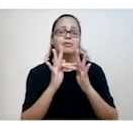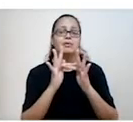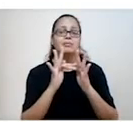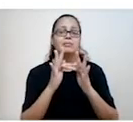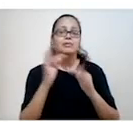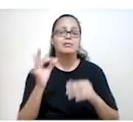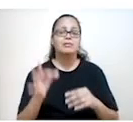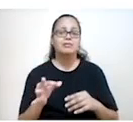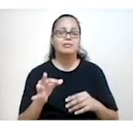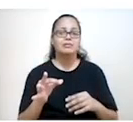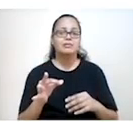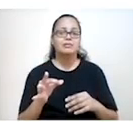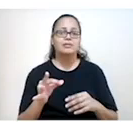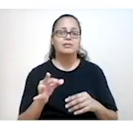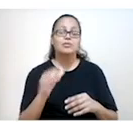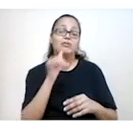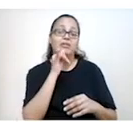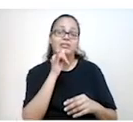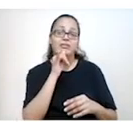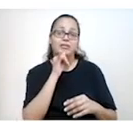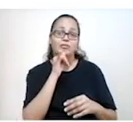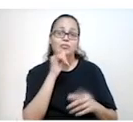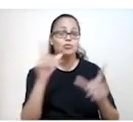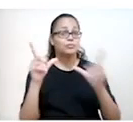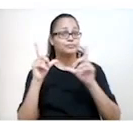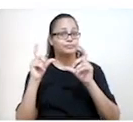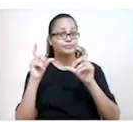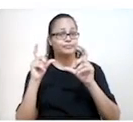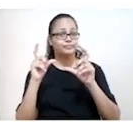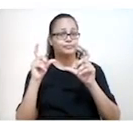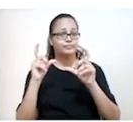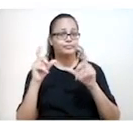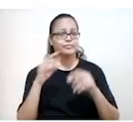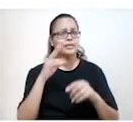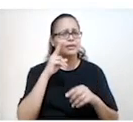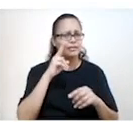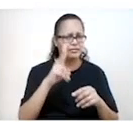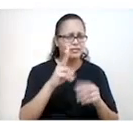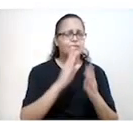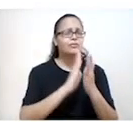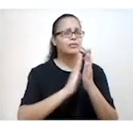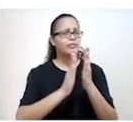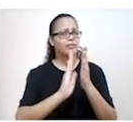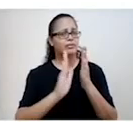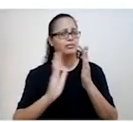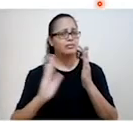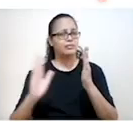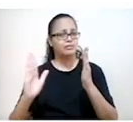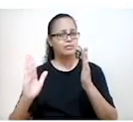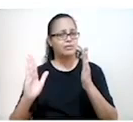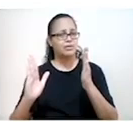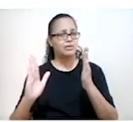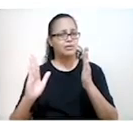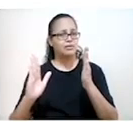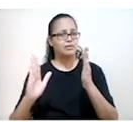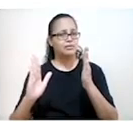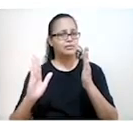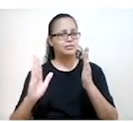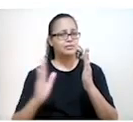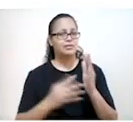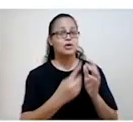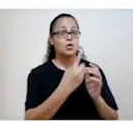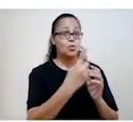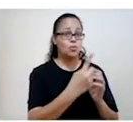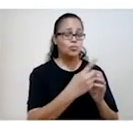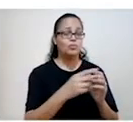certo? Então, vou dar exemplos aqui. Ó. Por exemplo, então vai nessa sequência, ó, figura 1 tem dois quadradinhos,